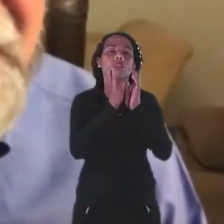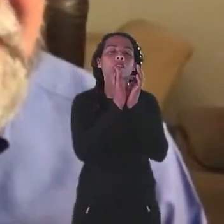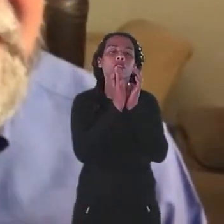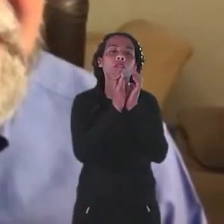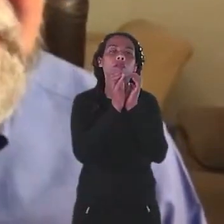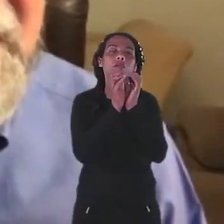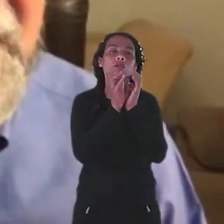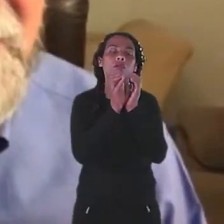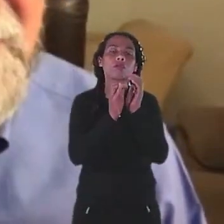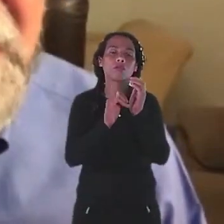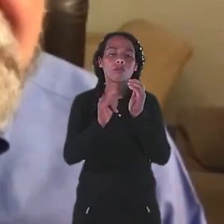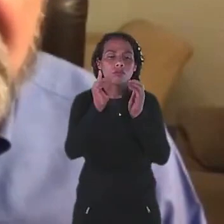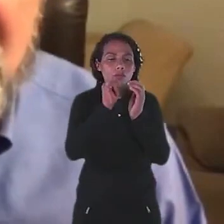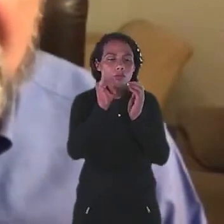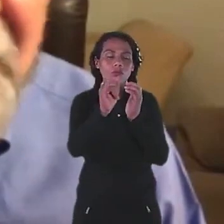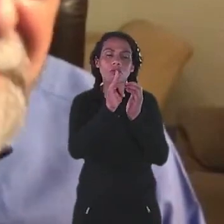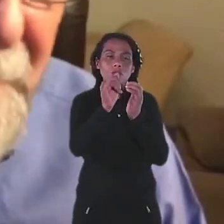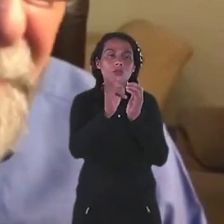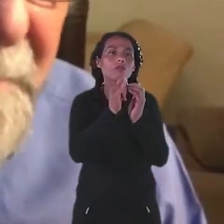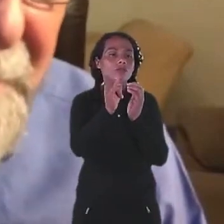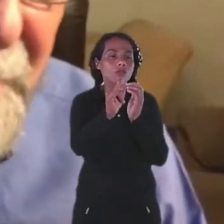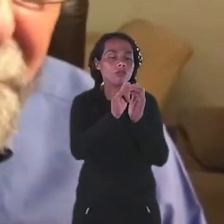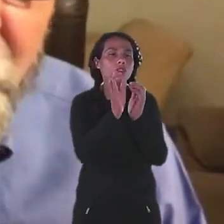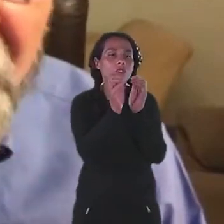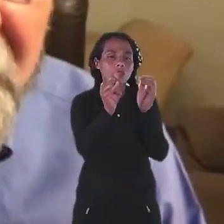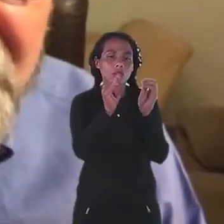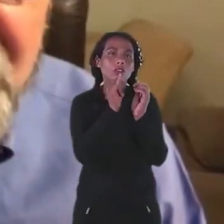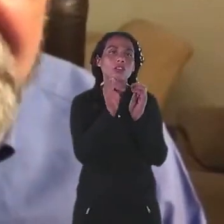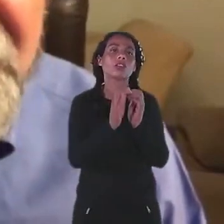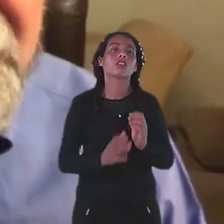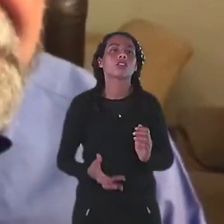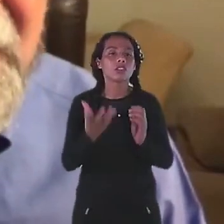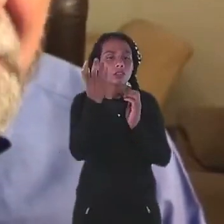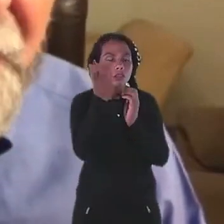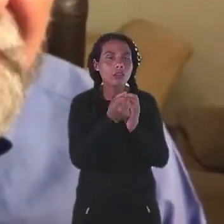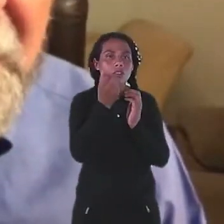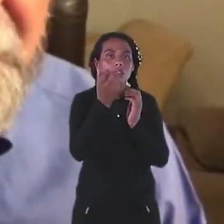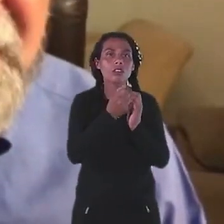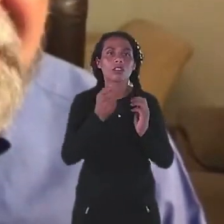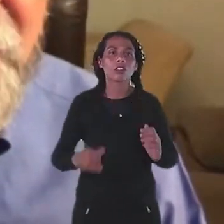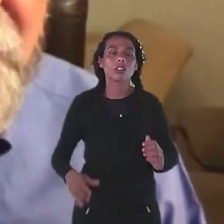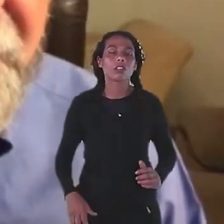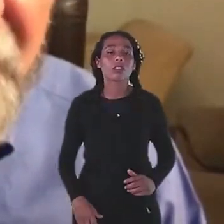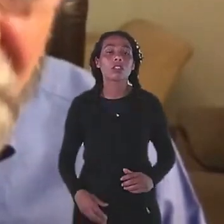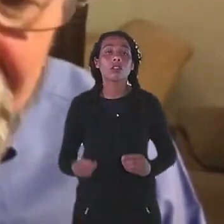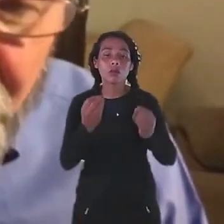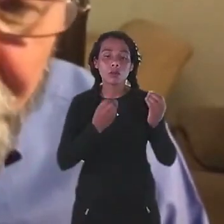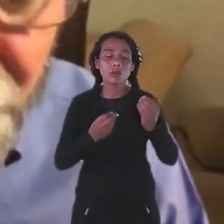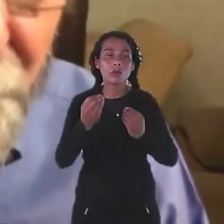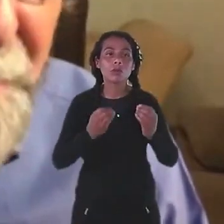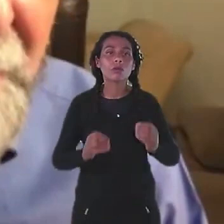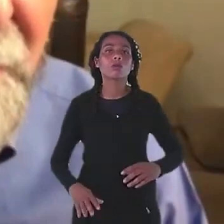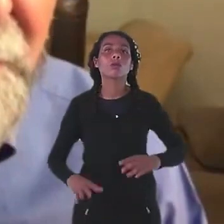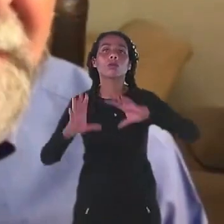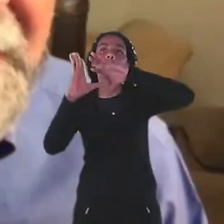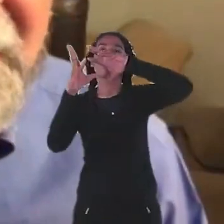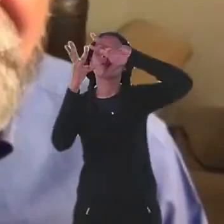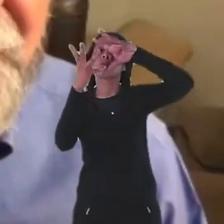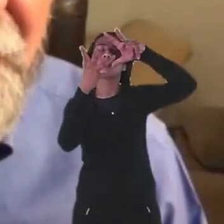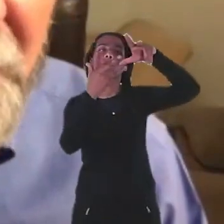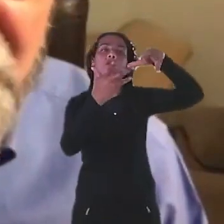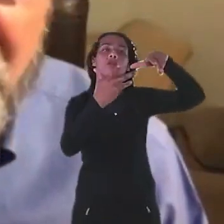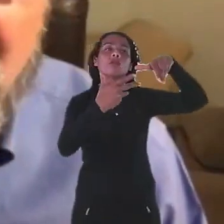da nossa criação dessa civilização humana e a nossa interpretação do universo. E eu fui descobrindo ao